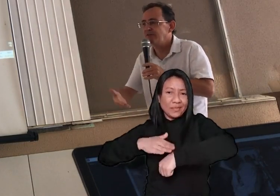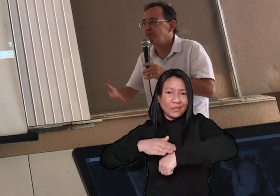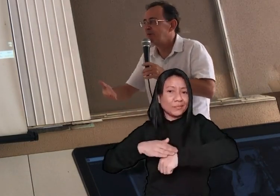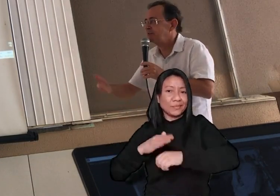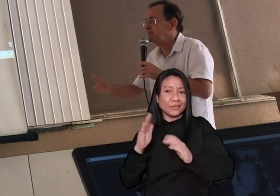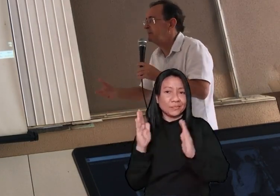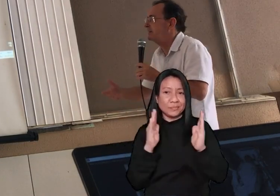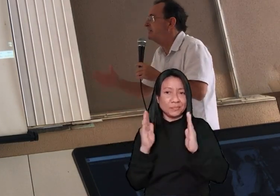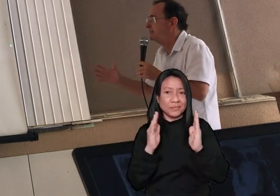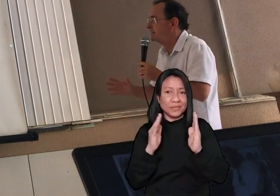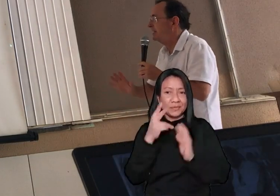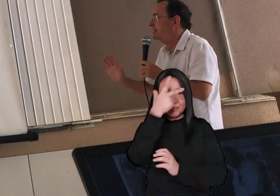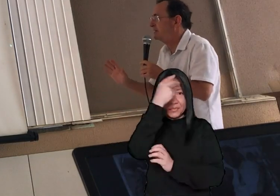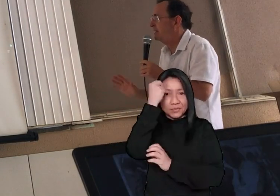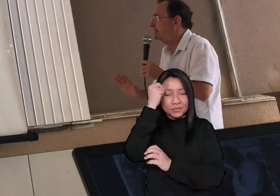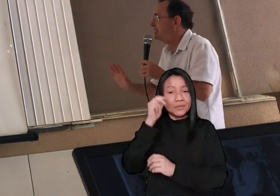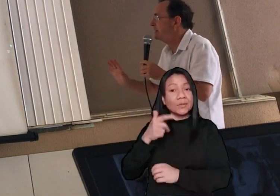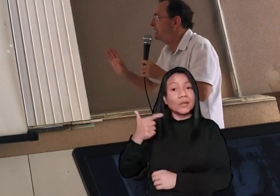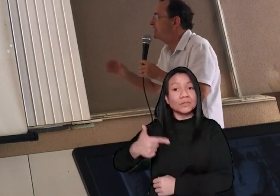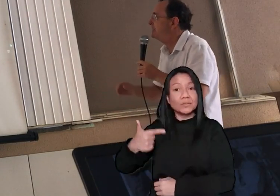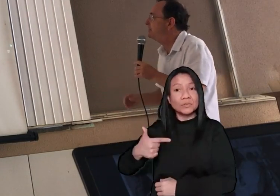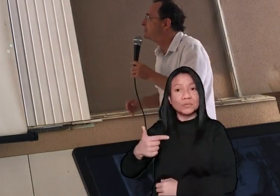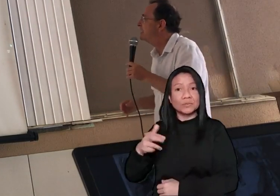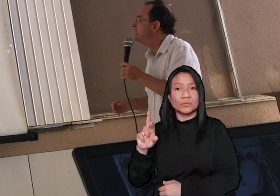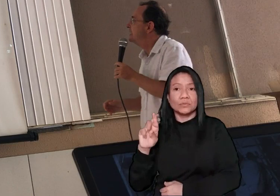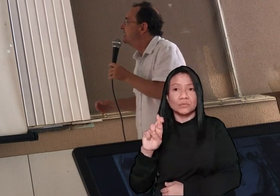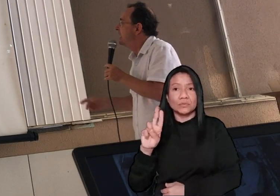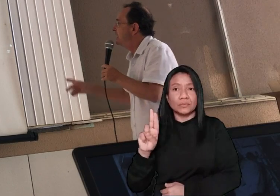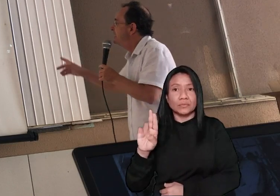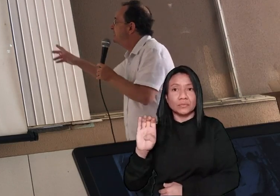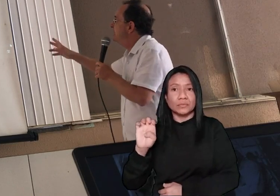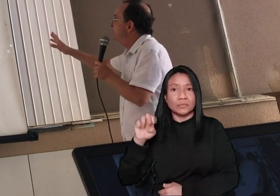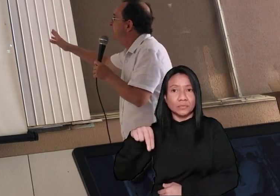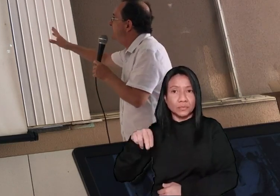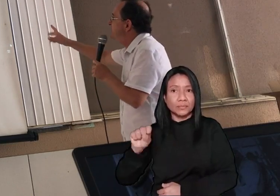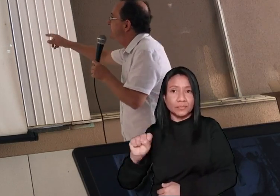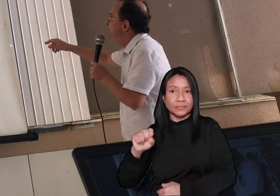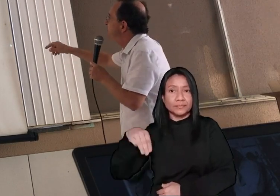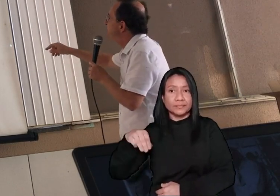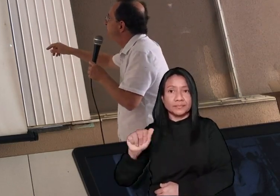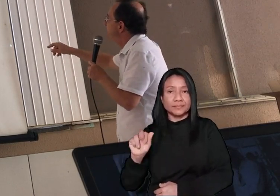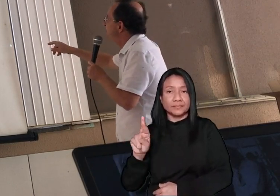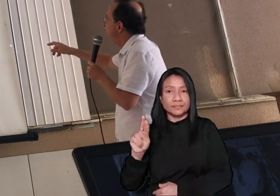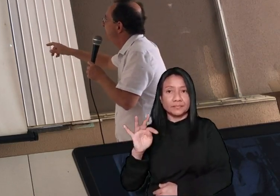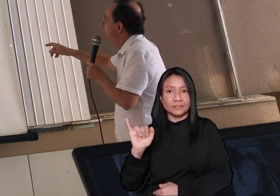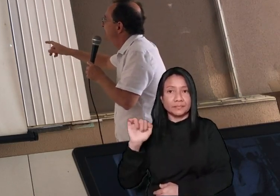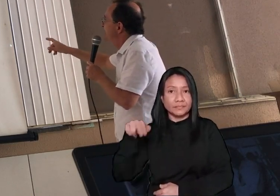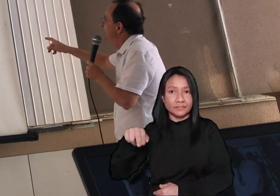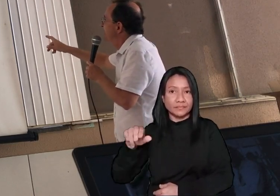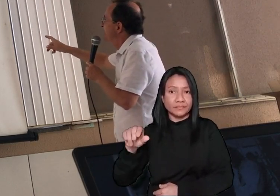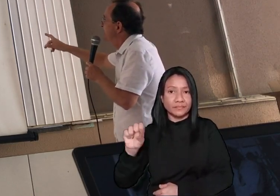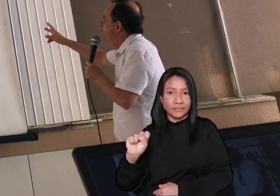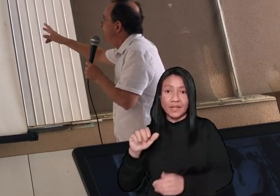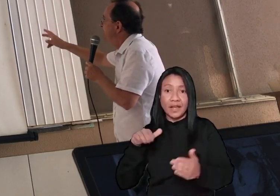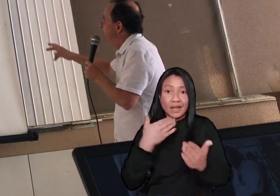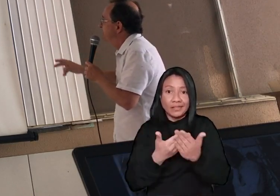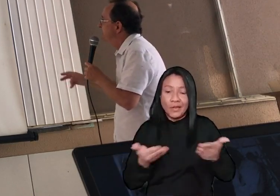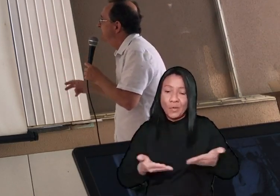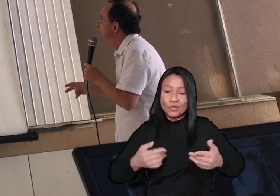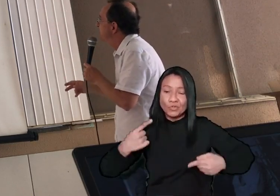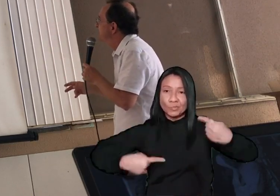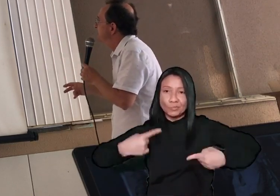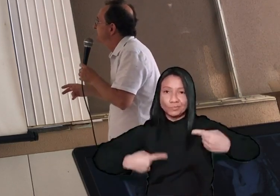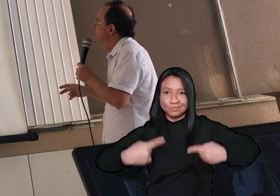que foi o Rubens Martins primeiro. Então é essa polêmica. Aqui é uma festa em